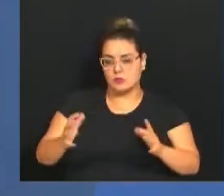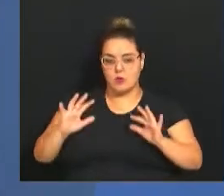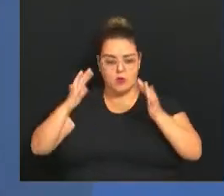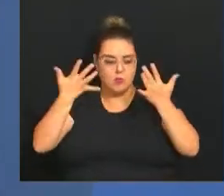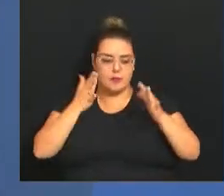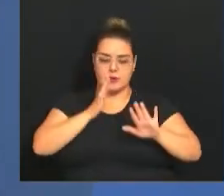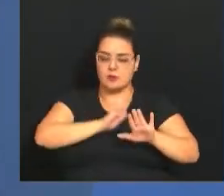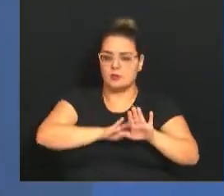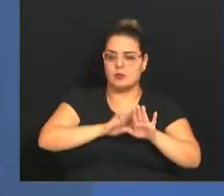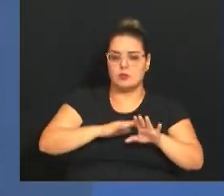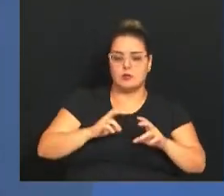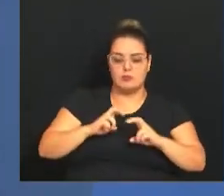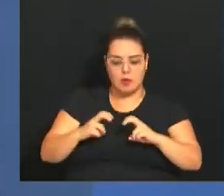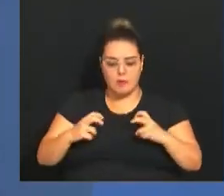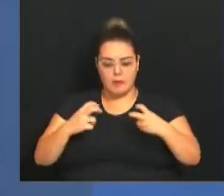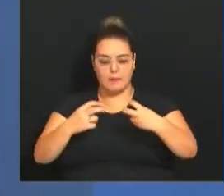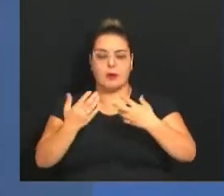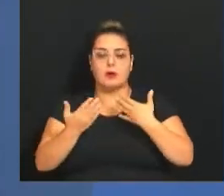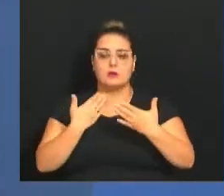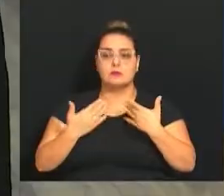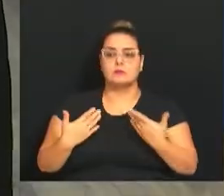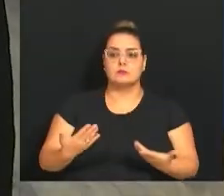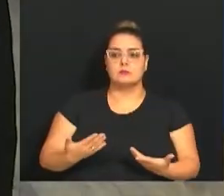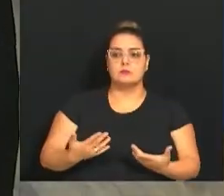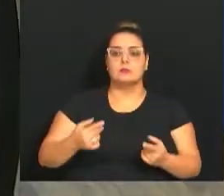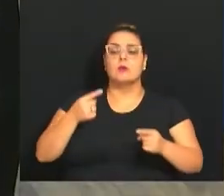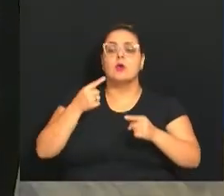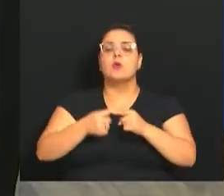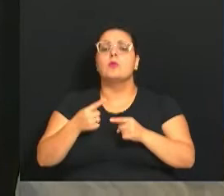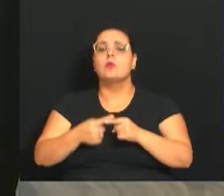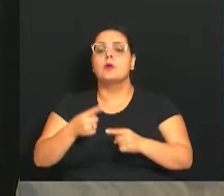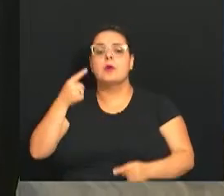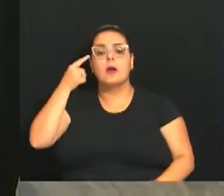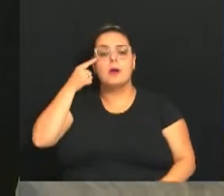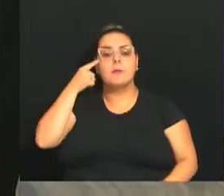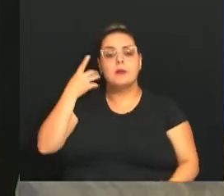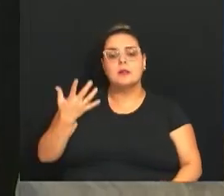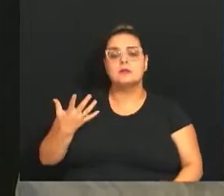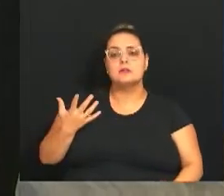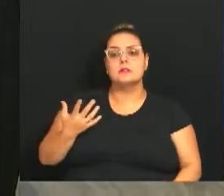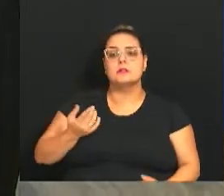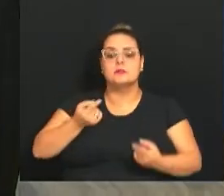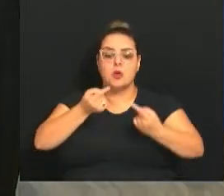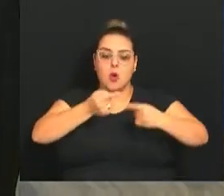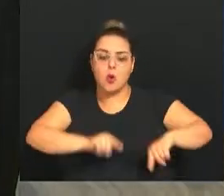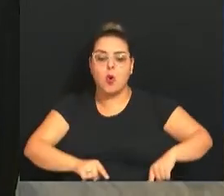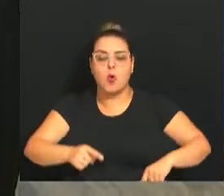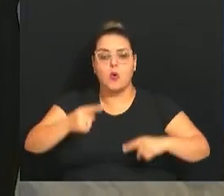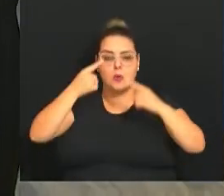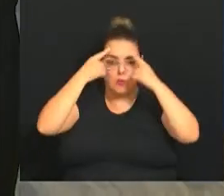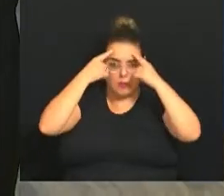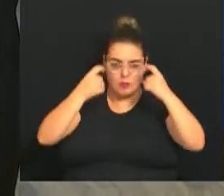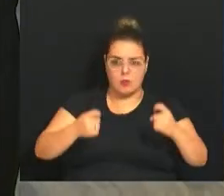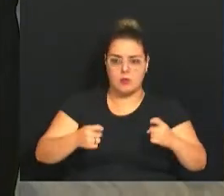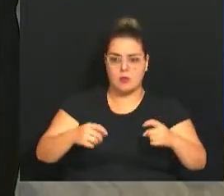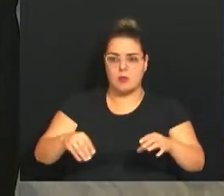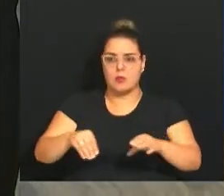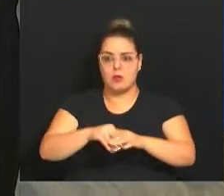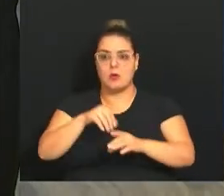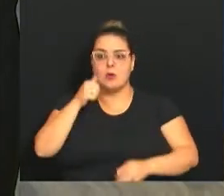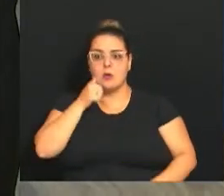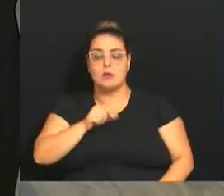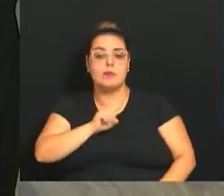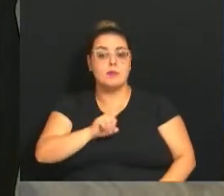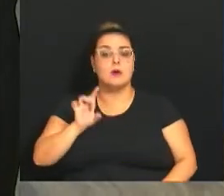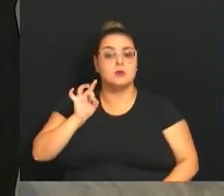ações, rodas de conversa e tudo mais. Por que pensar nesse combate à violência contra a mulher não só no mês de março, vereadora?